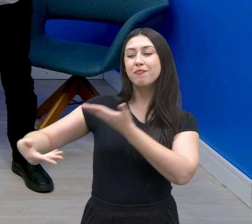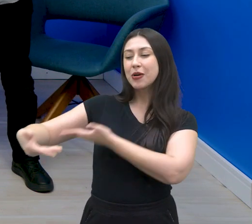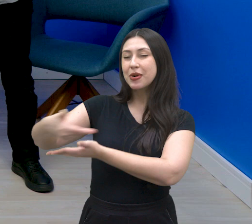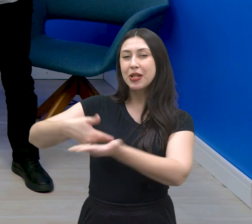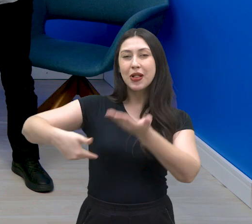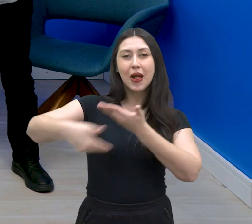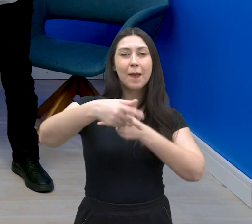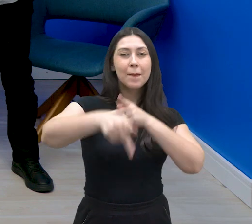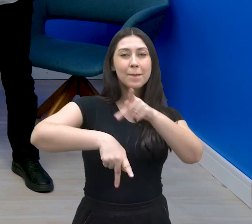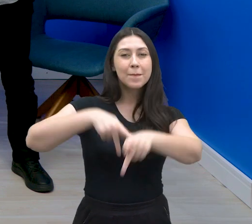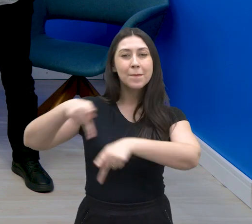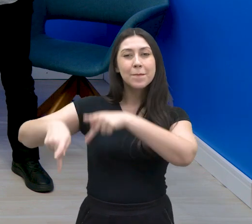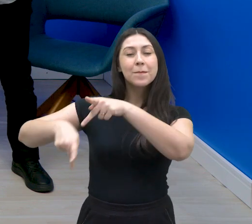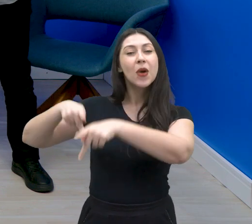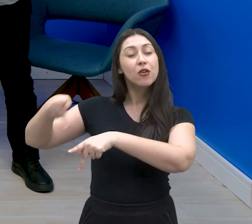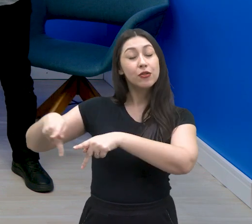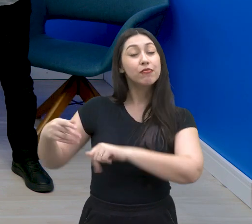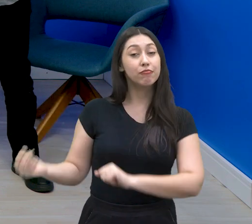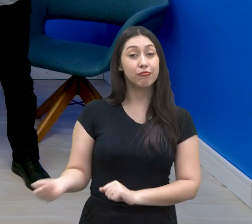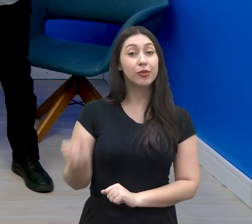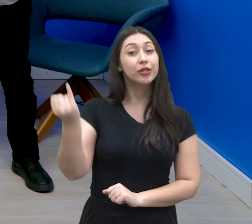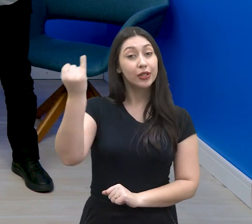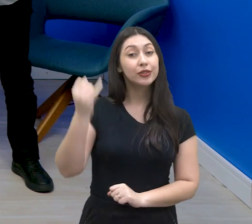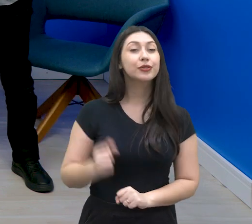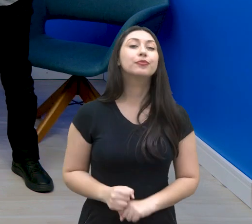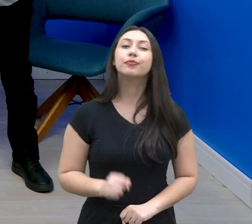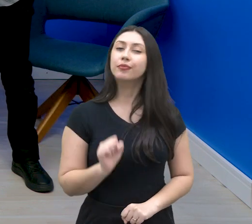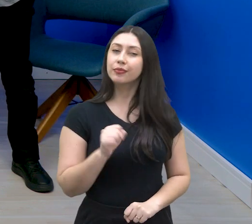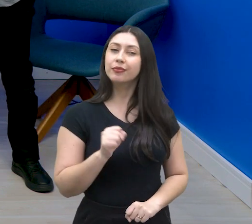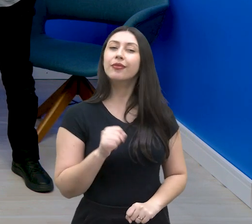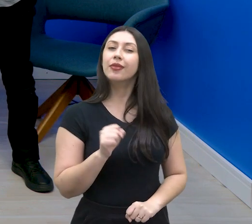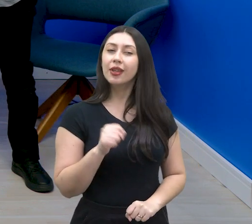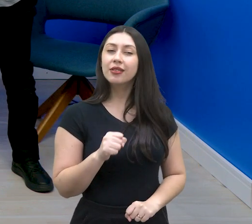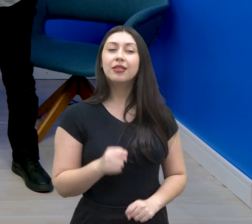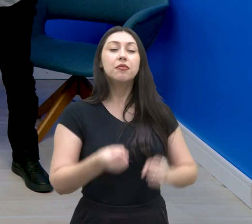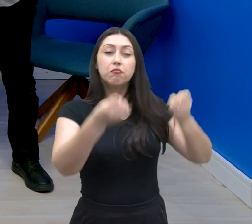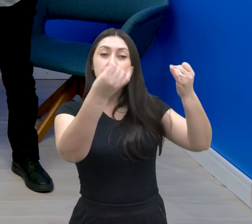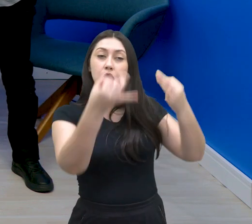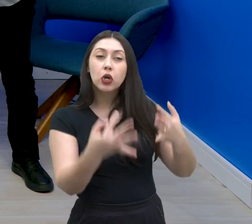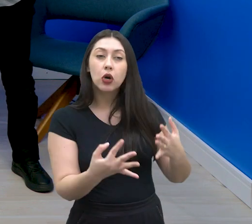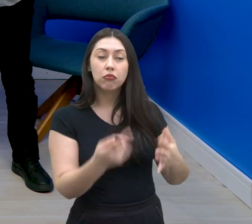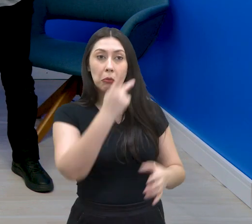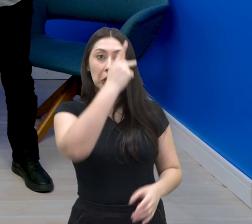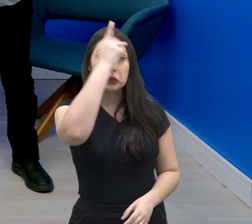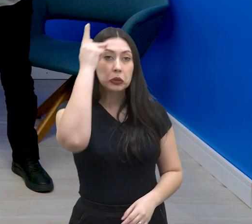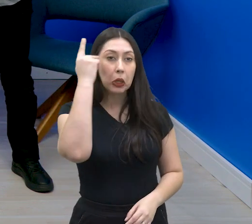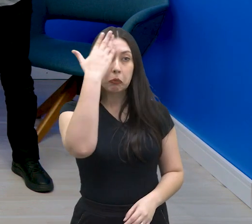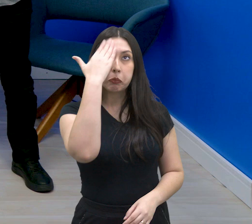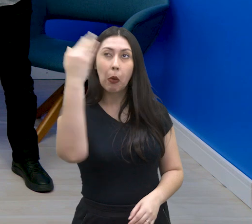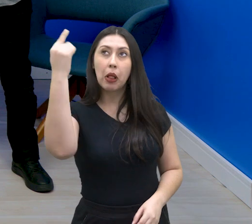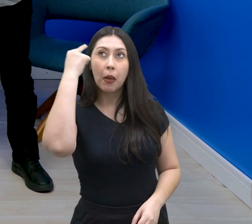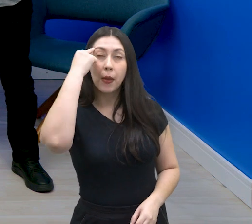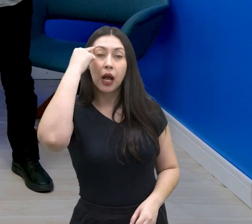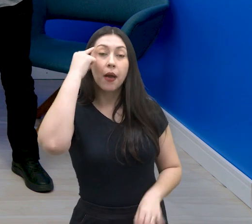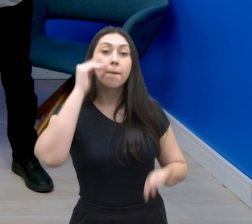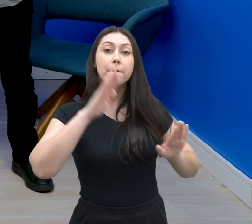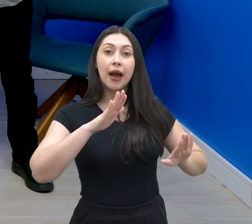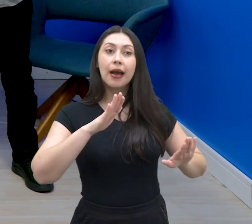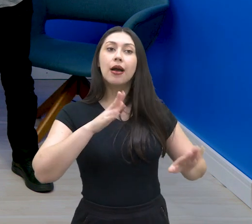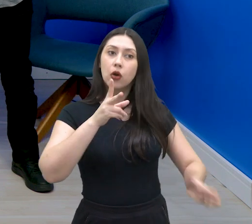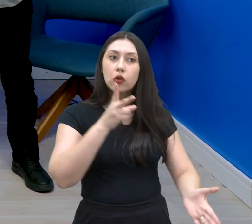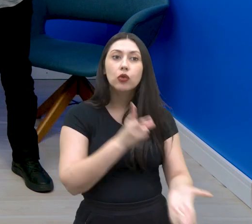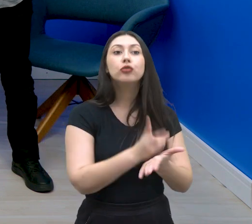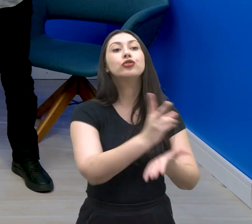a relação entre os povos e o Estado. Assunto muito importante, né? Não, sem dúvida nenhuma. Você falou a respeito de pensadores e ainda